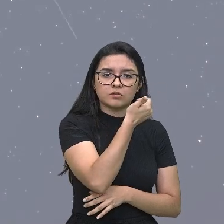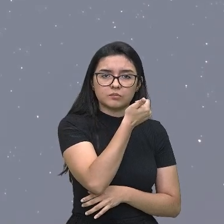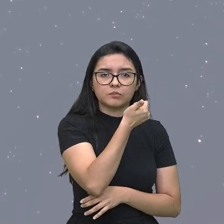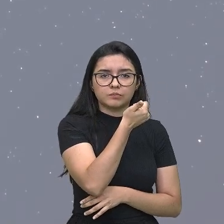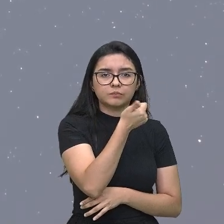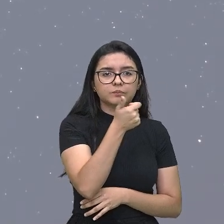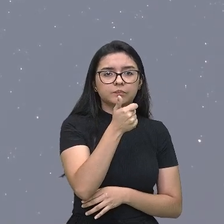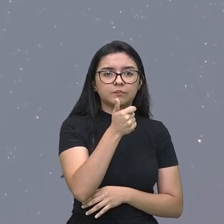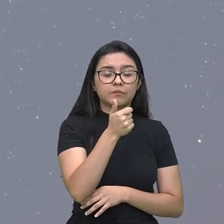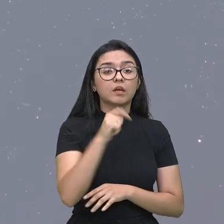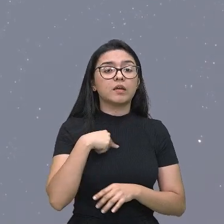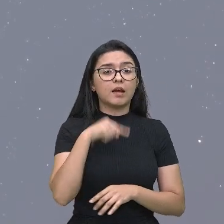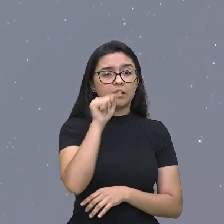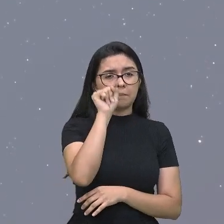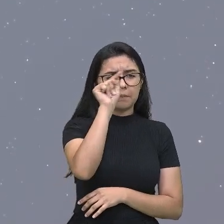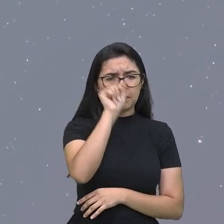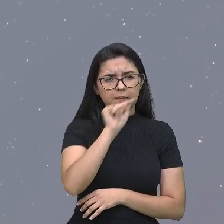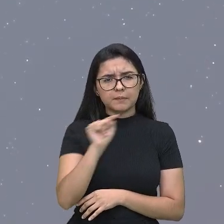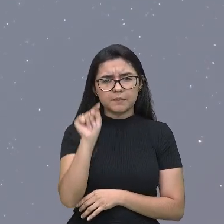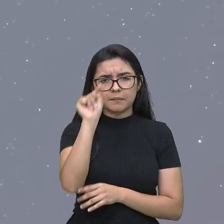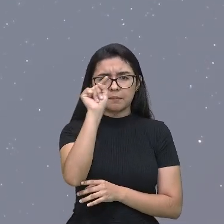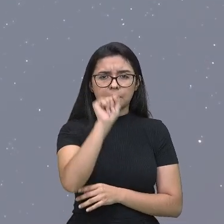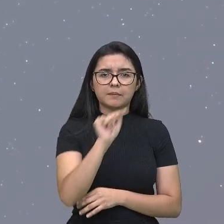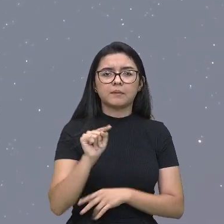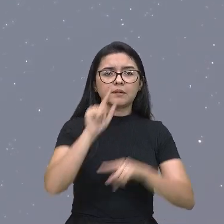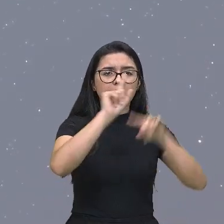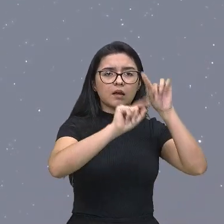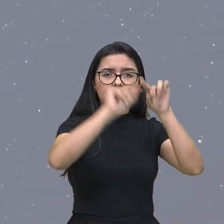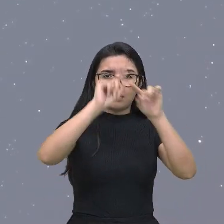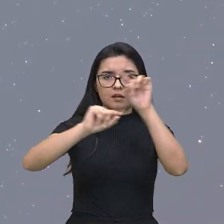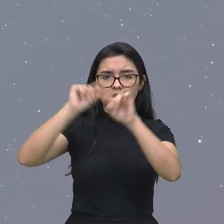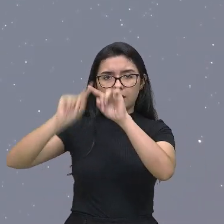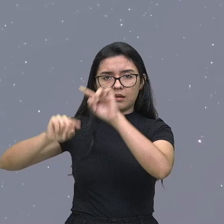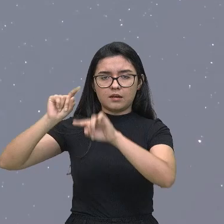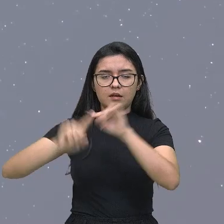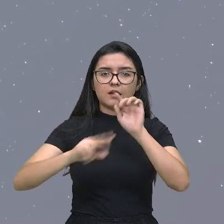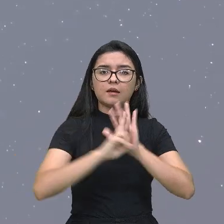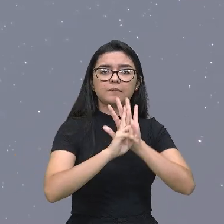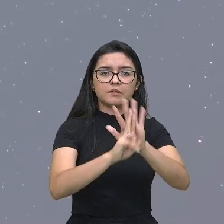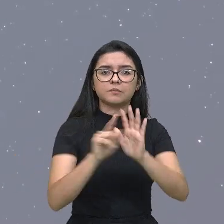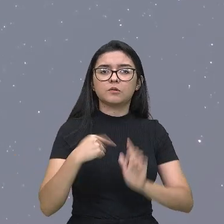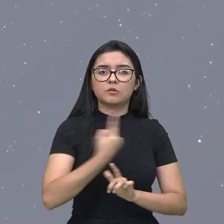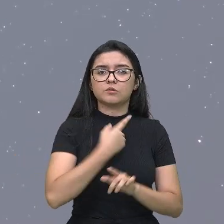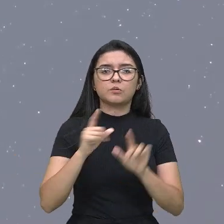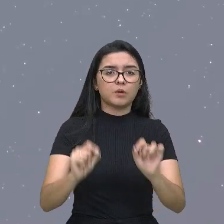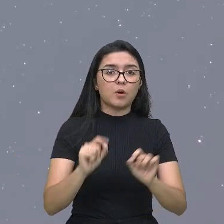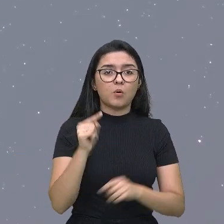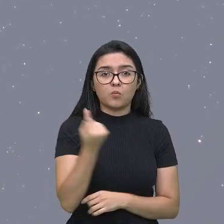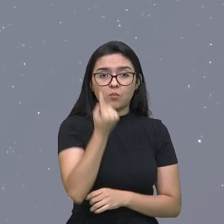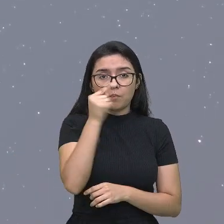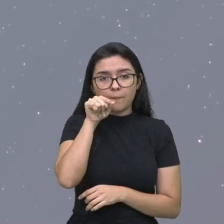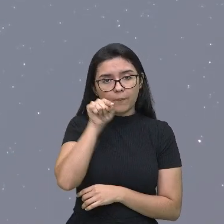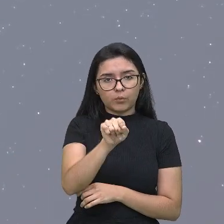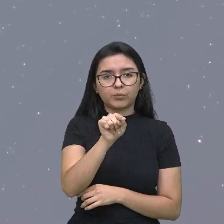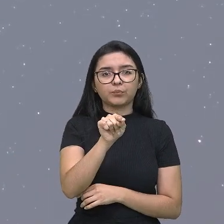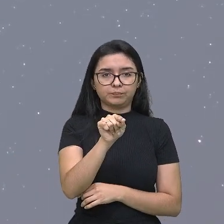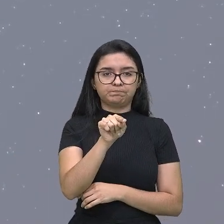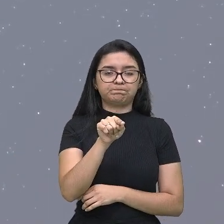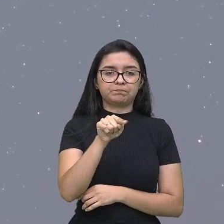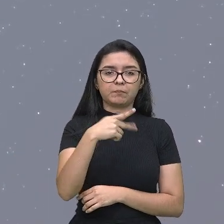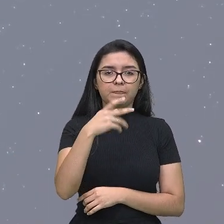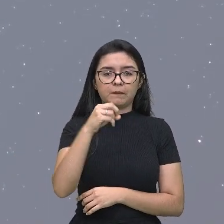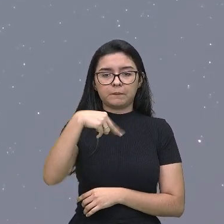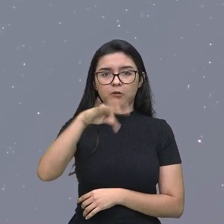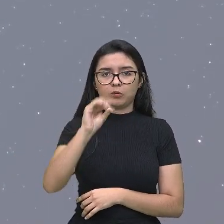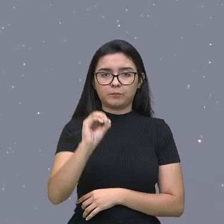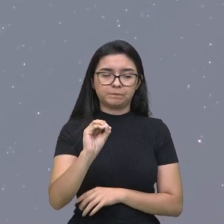e cada ponto, cada estrelinha representa para nós um ponto. Apesar do